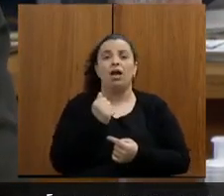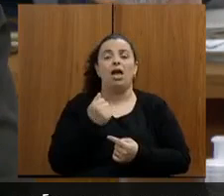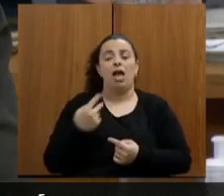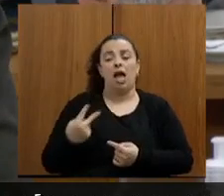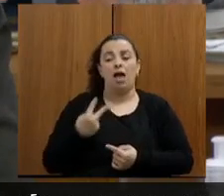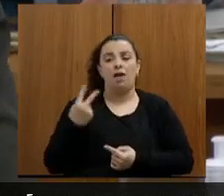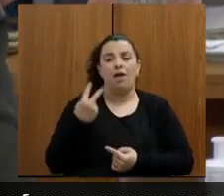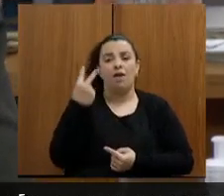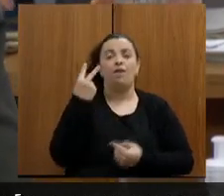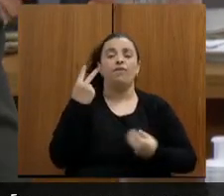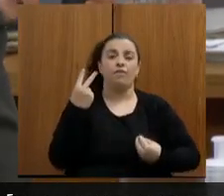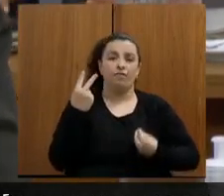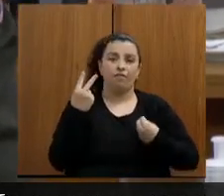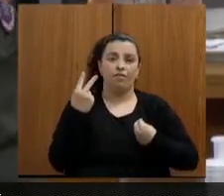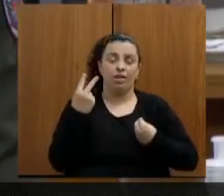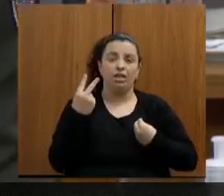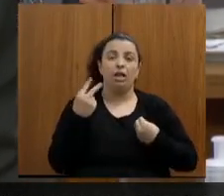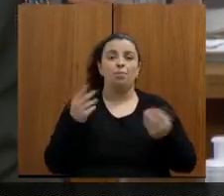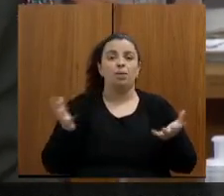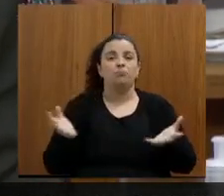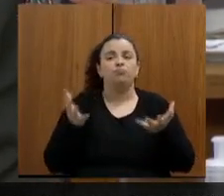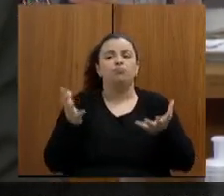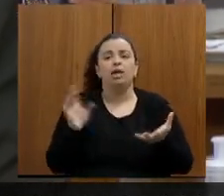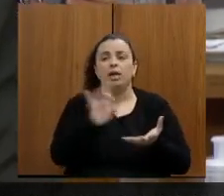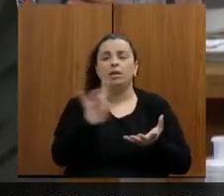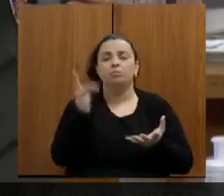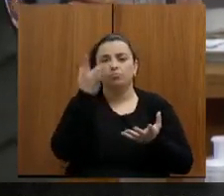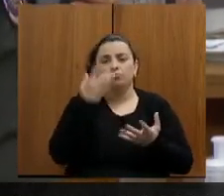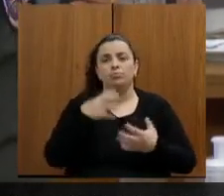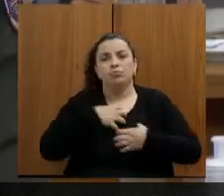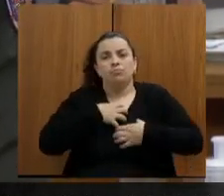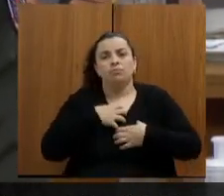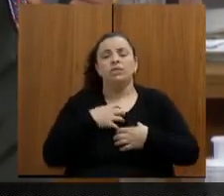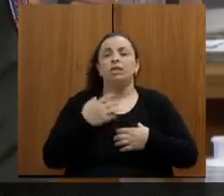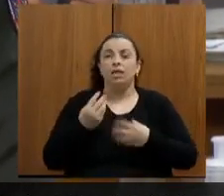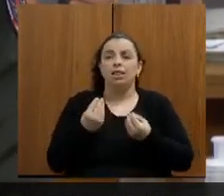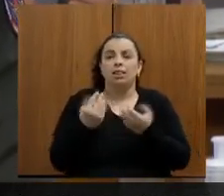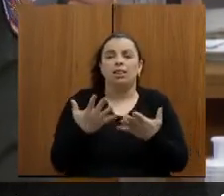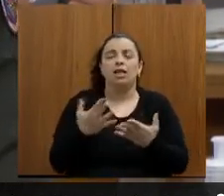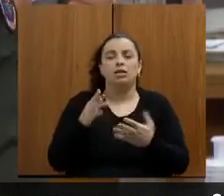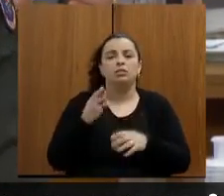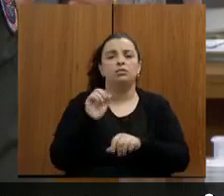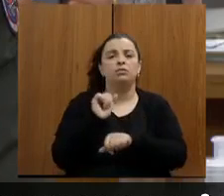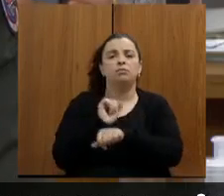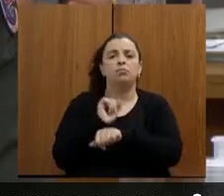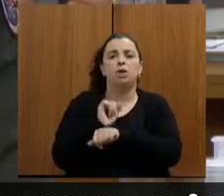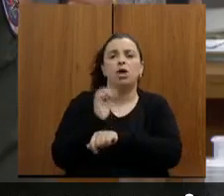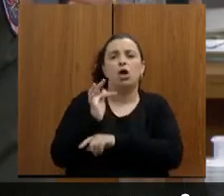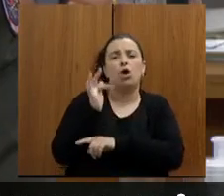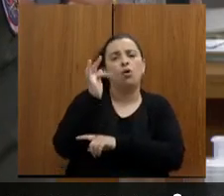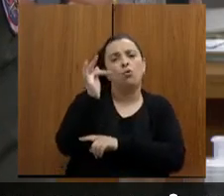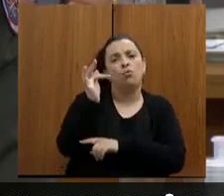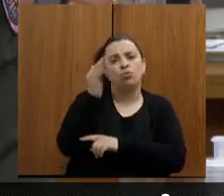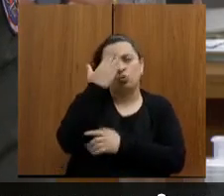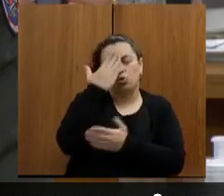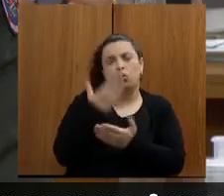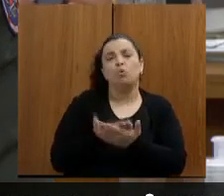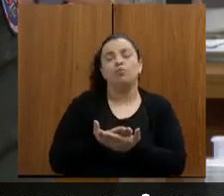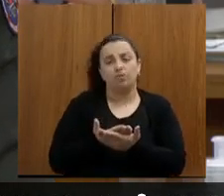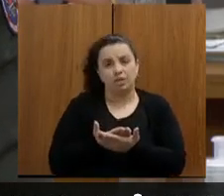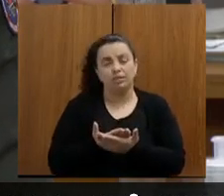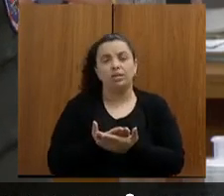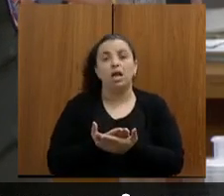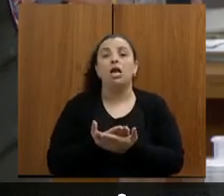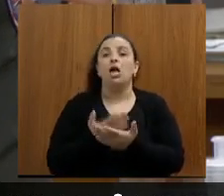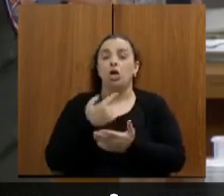vida de maneira a inspirar as pessoas e levar Esperança continua à disposição continua sempre com